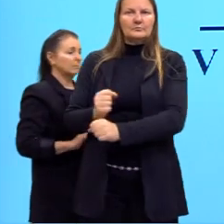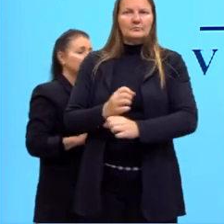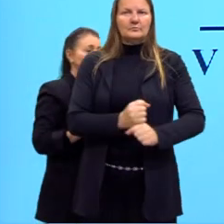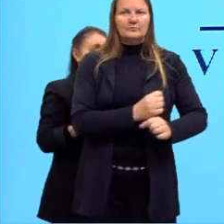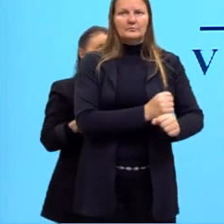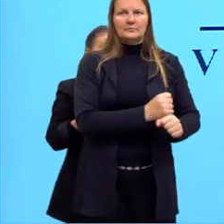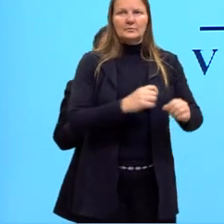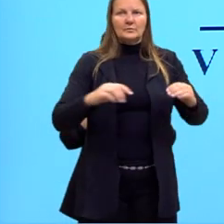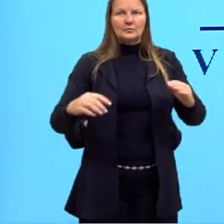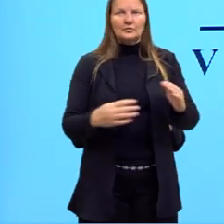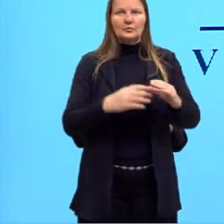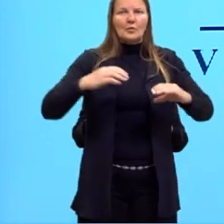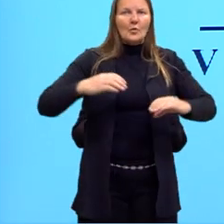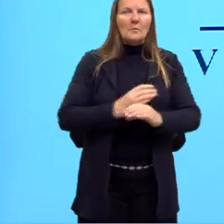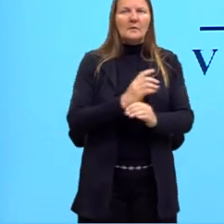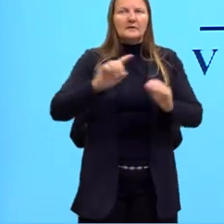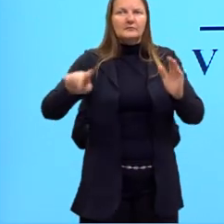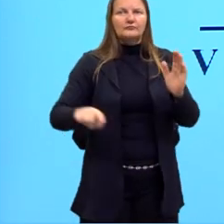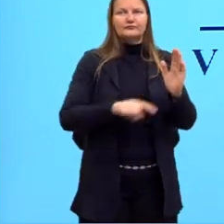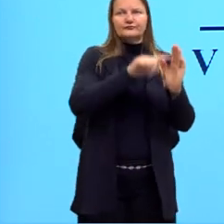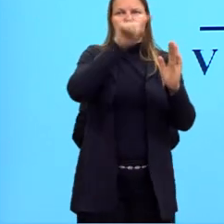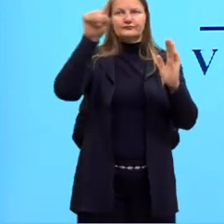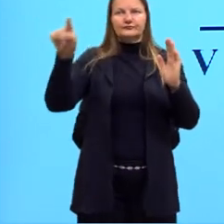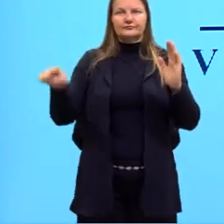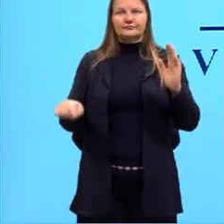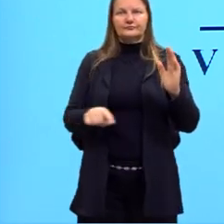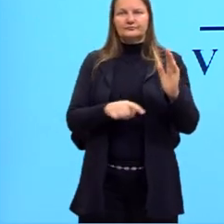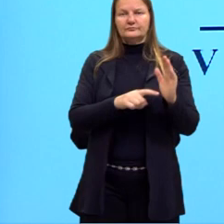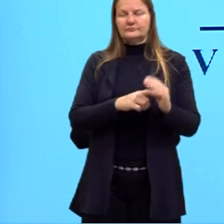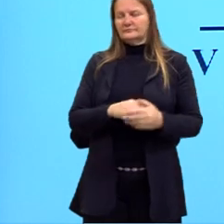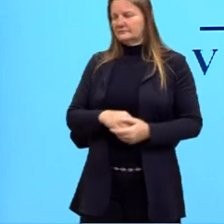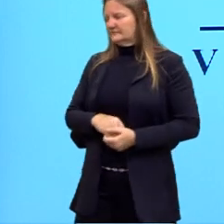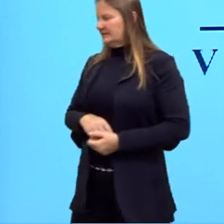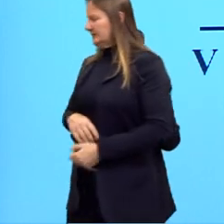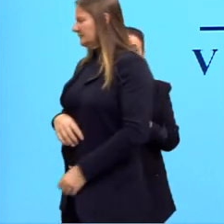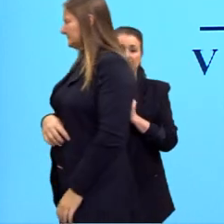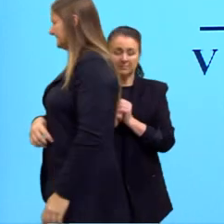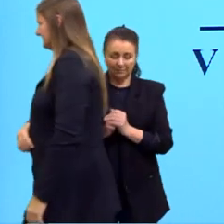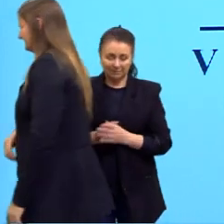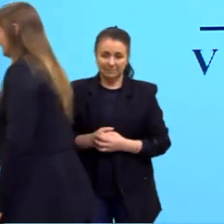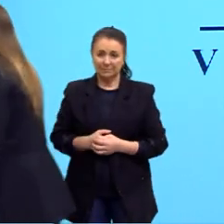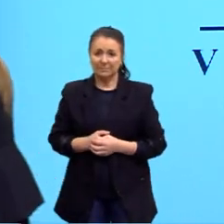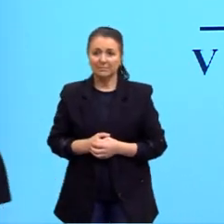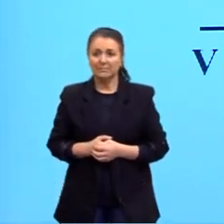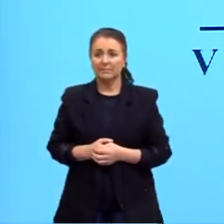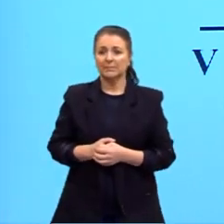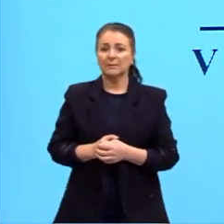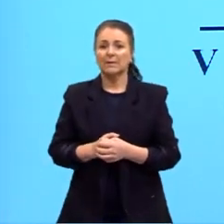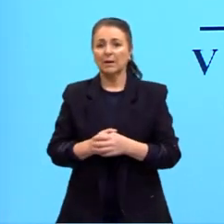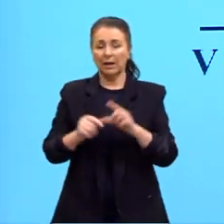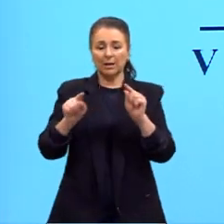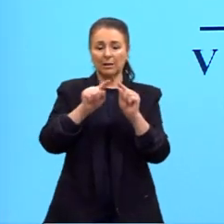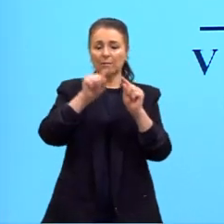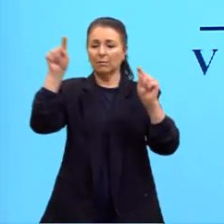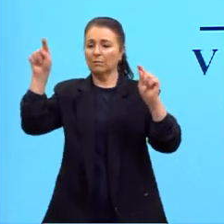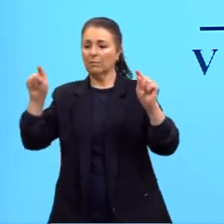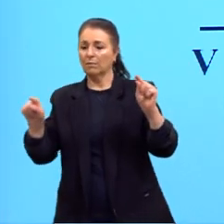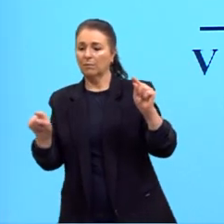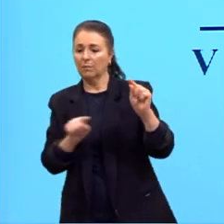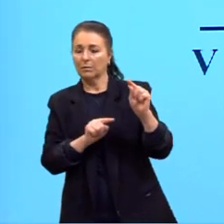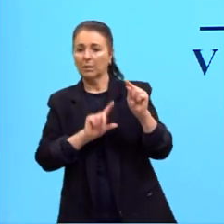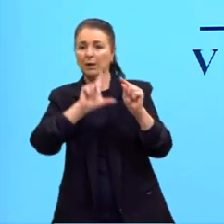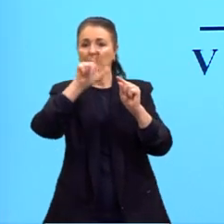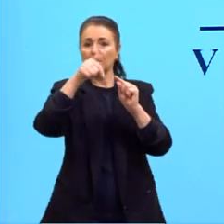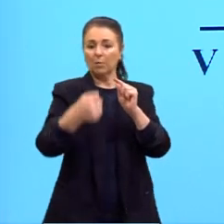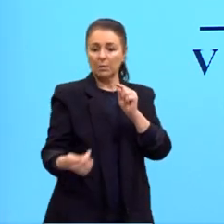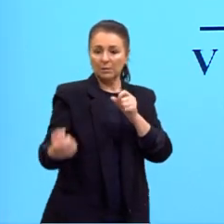neste ponto vai sumir tudo novamente né porque o caminho ela é cíclico né ele vai percorrer e depois ele vai voltar e